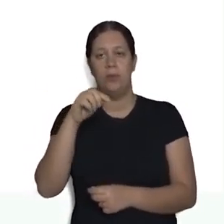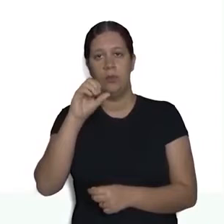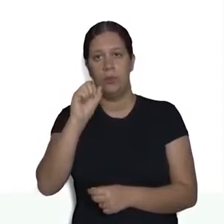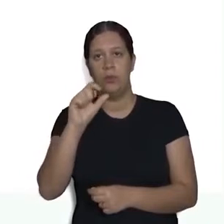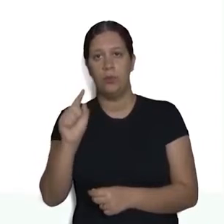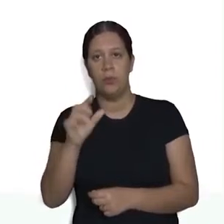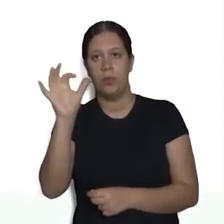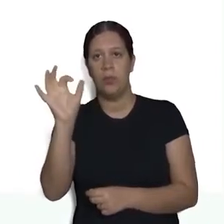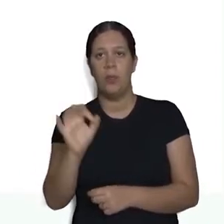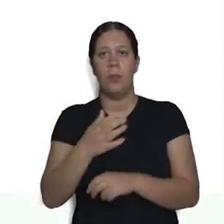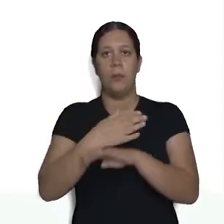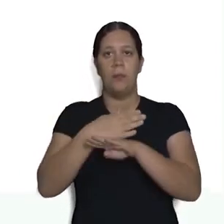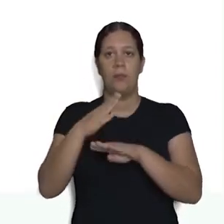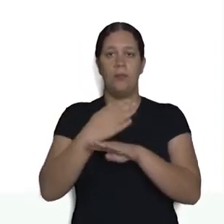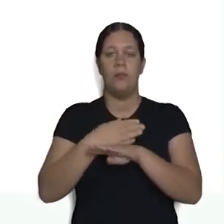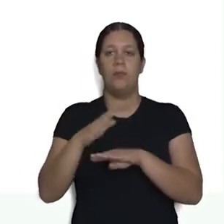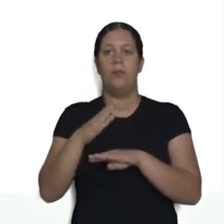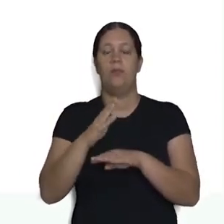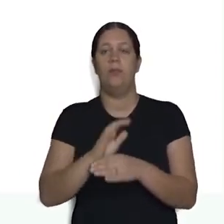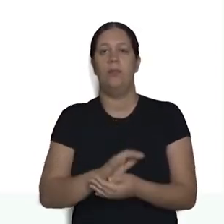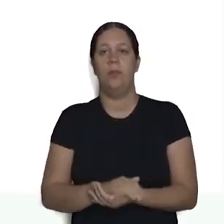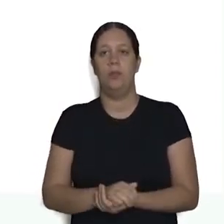76,8% de pessoas brancas,